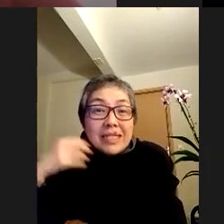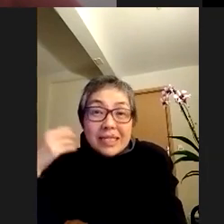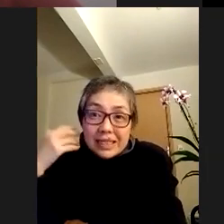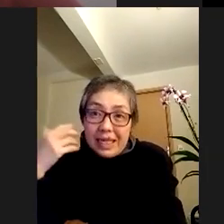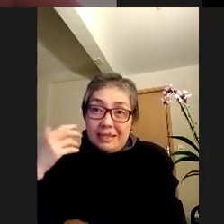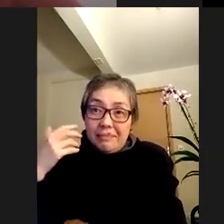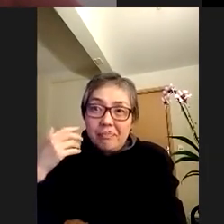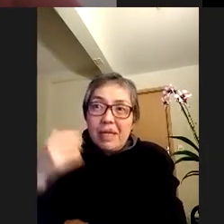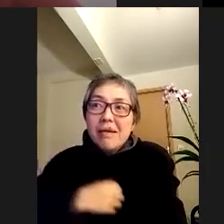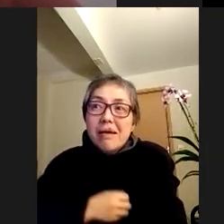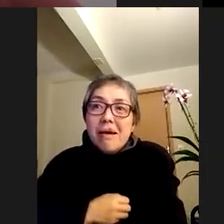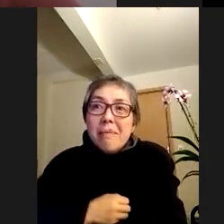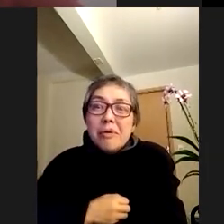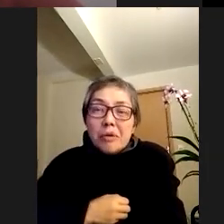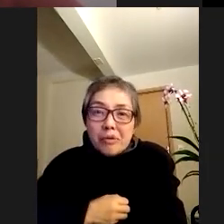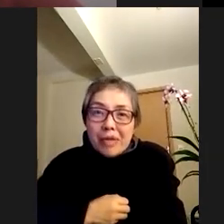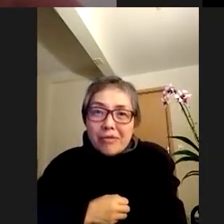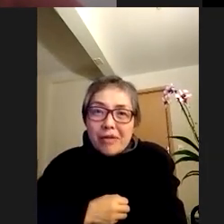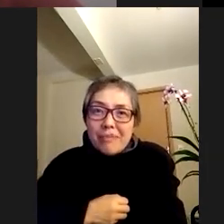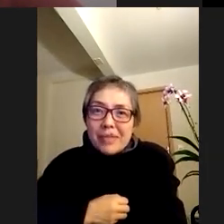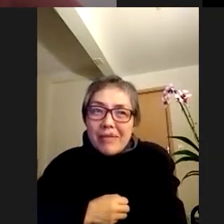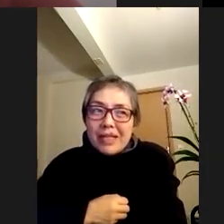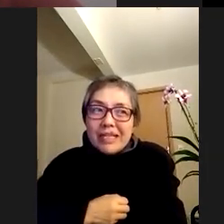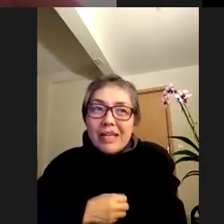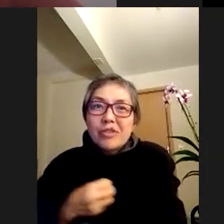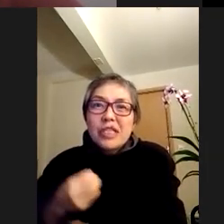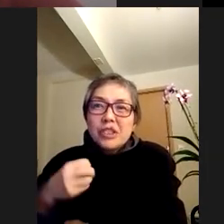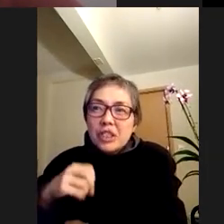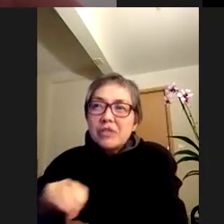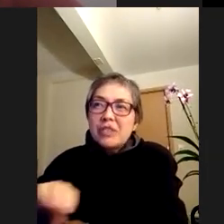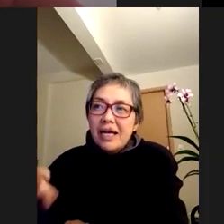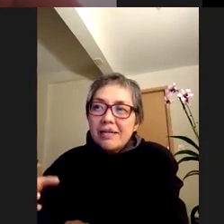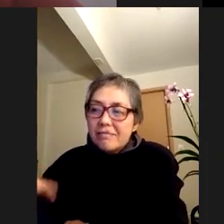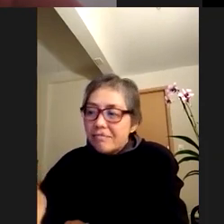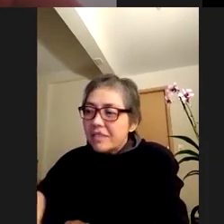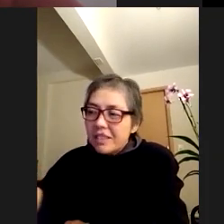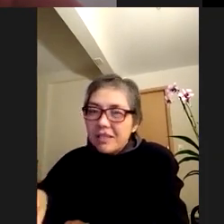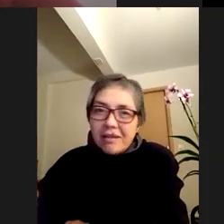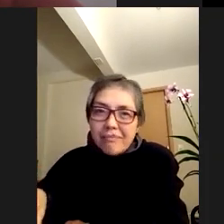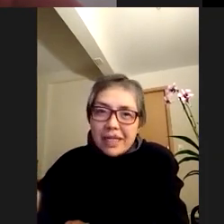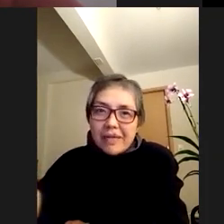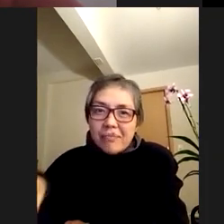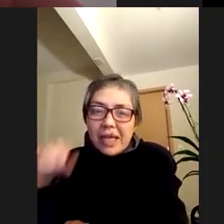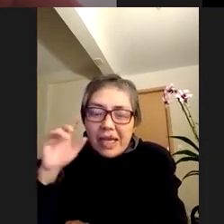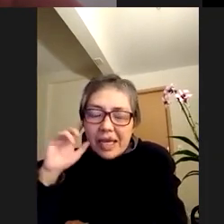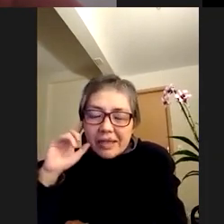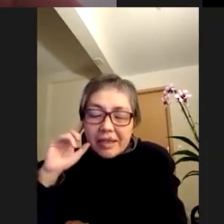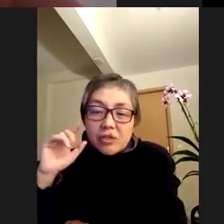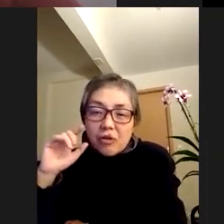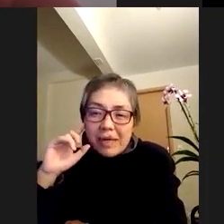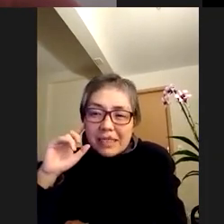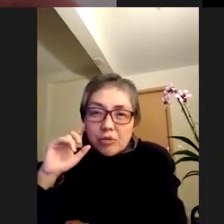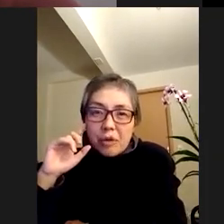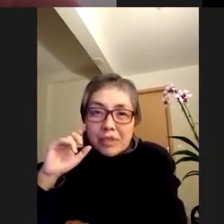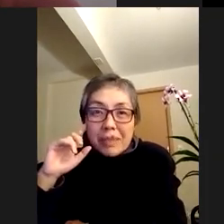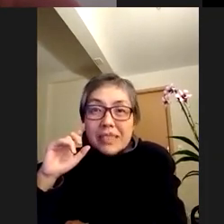e necessária, né? Por outro lado, o capital ele tem um jeitinho de também